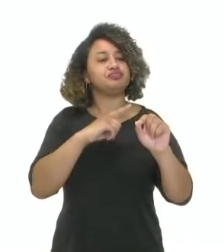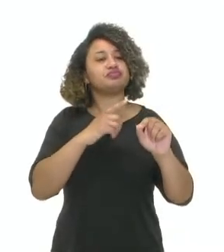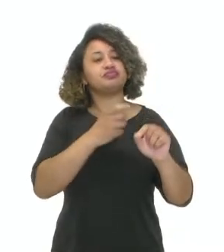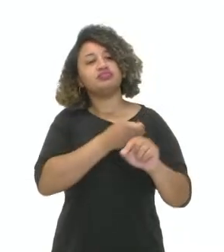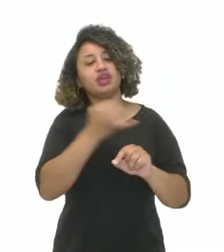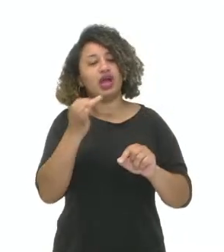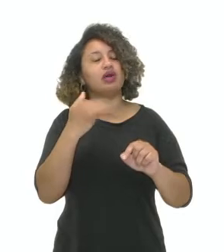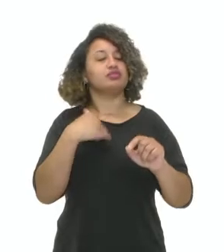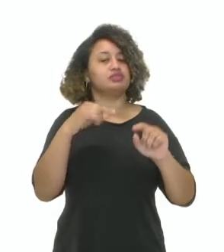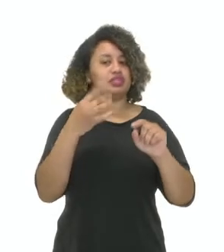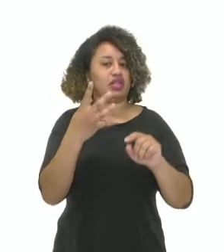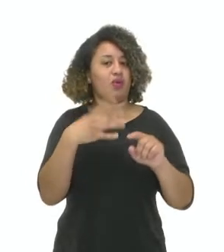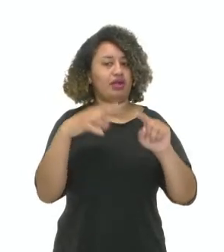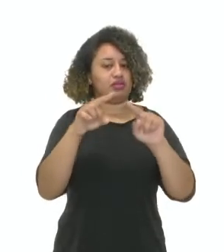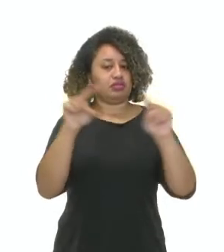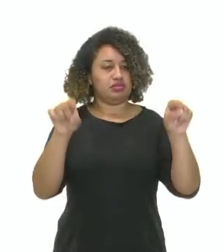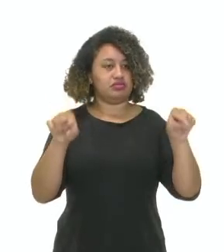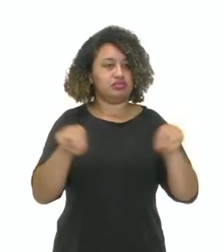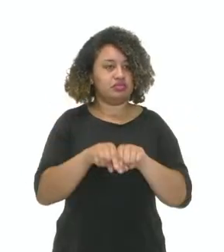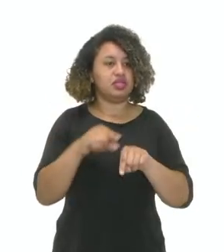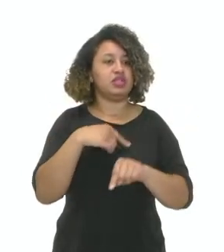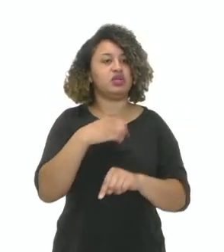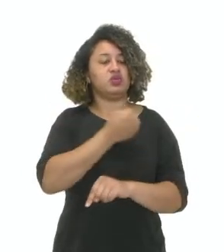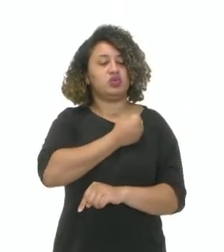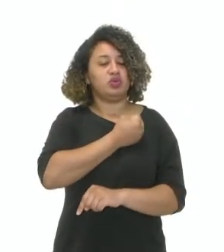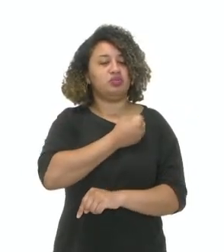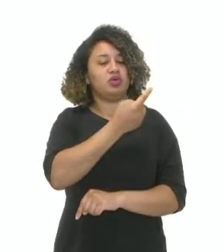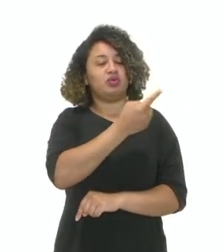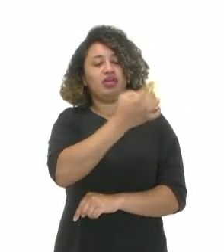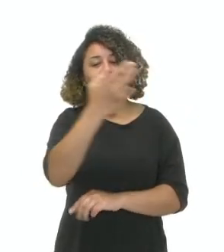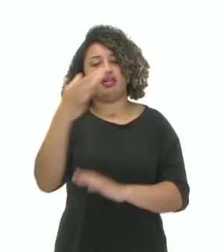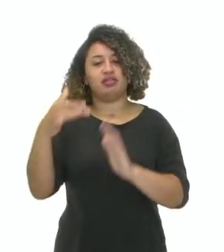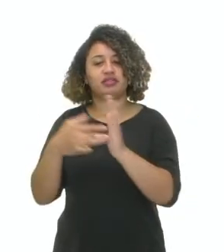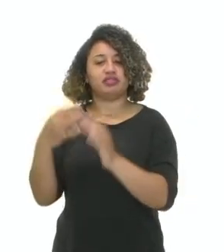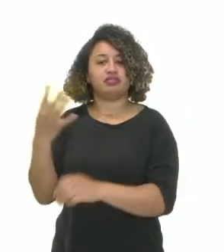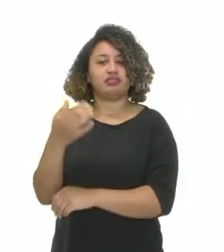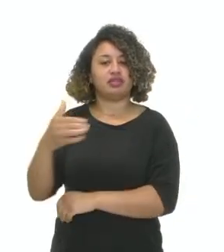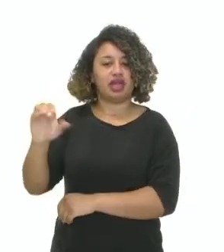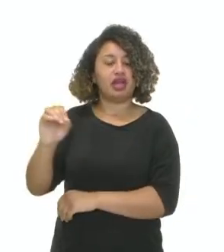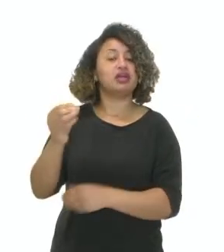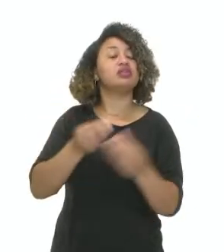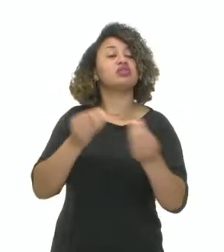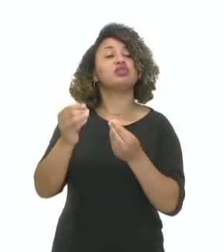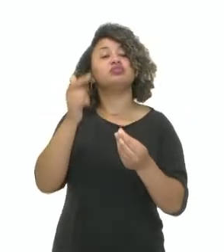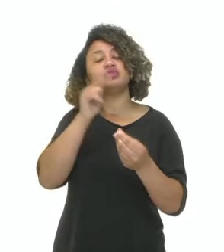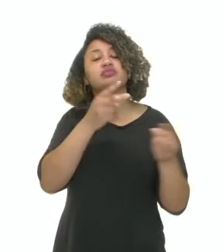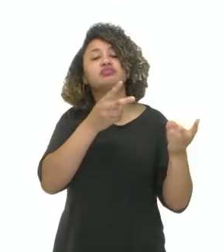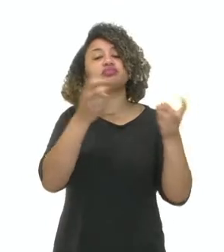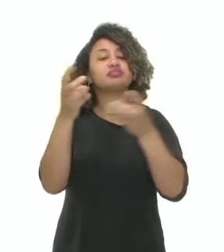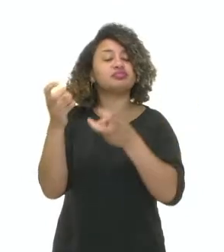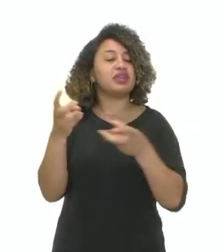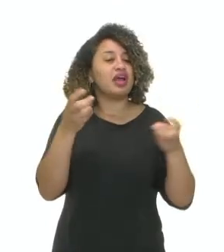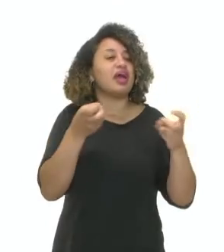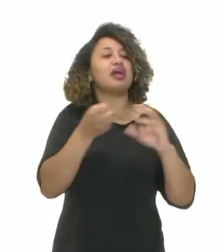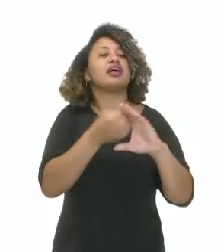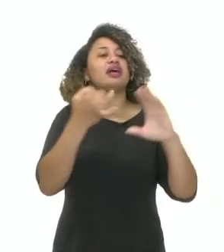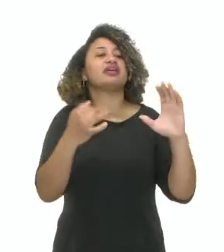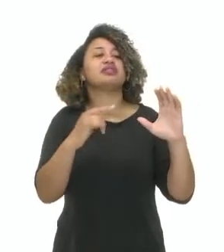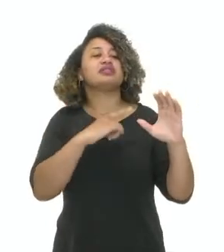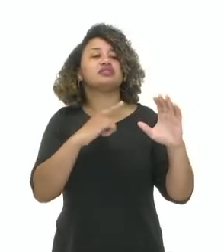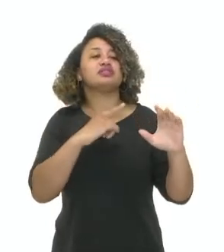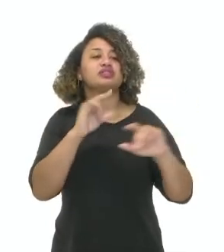maior, a base menor. A base maior e a base menorzinha, tá bom? Então, é bem característica do trapézio também, tá joia?